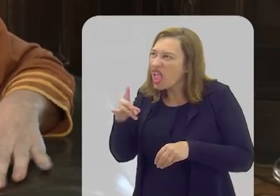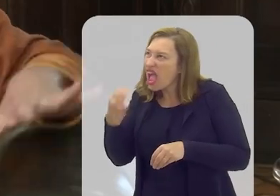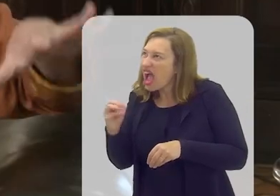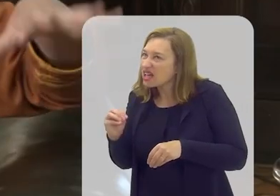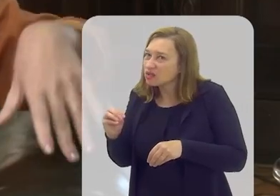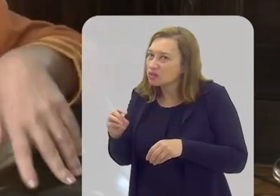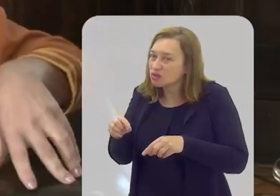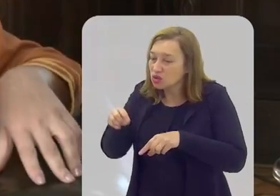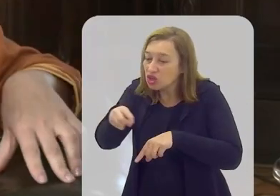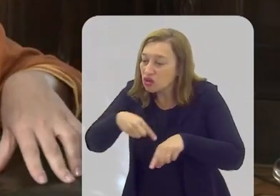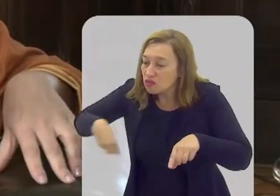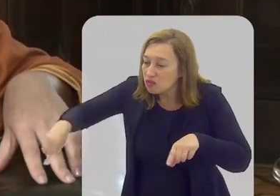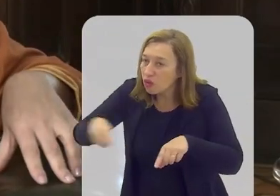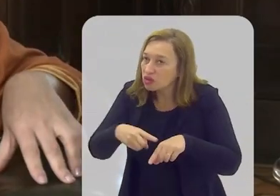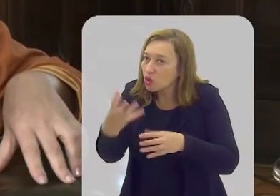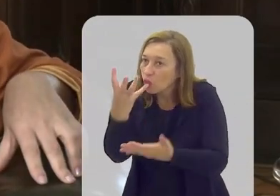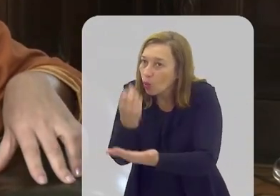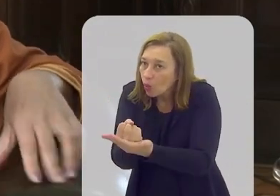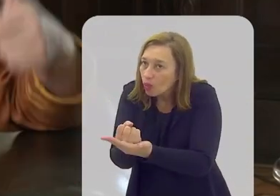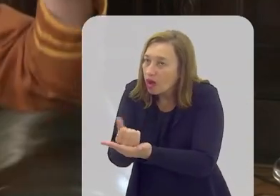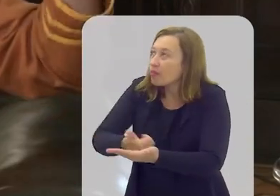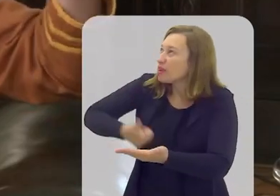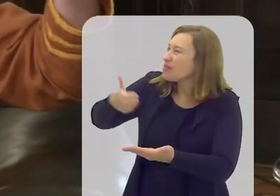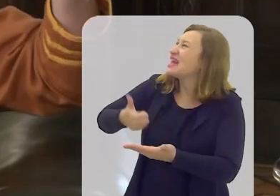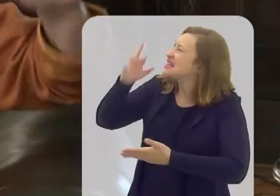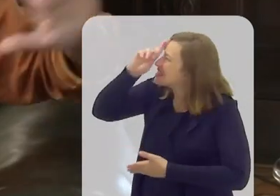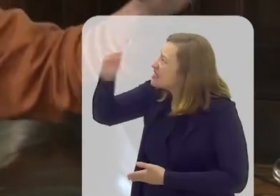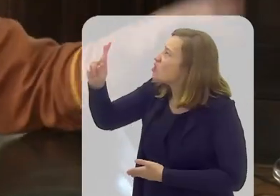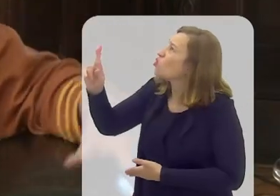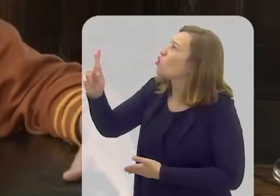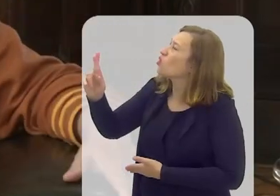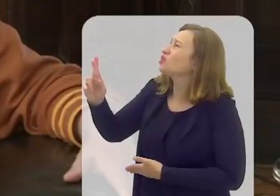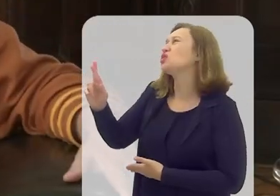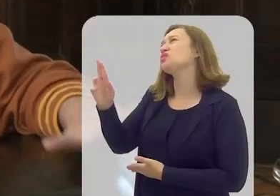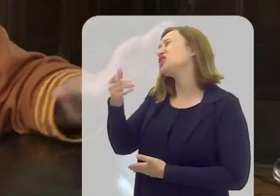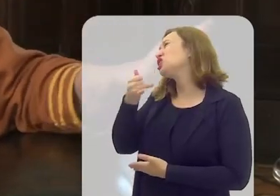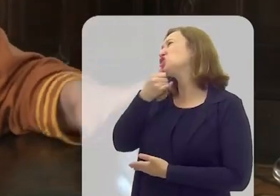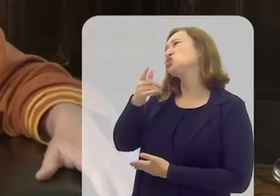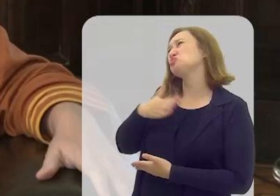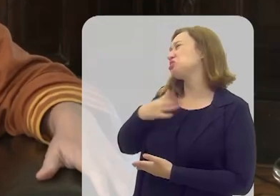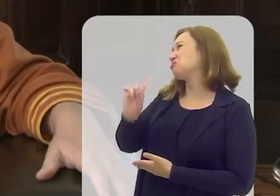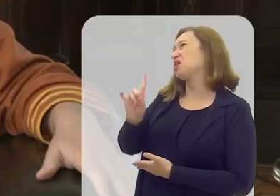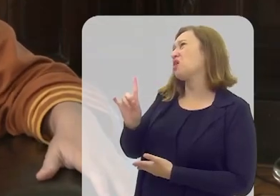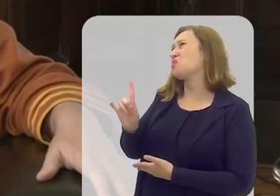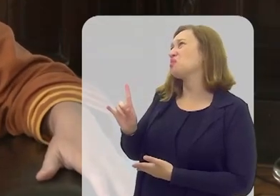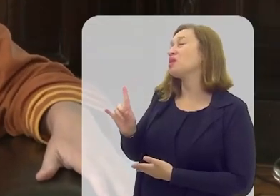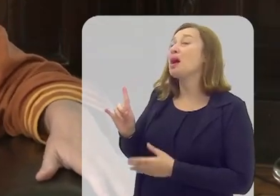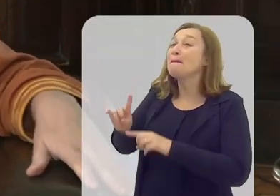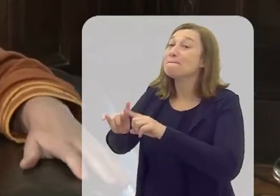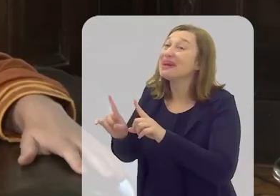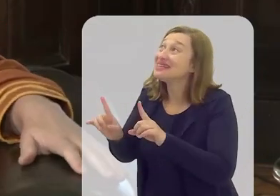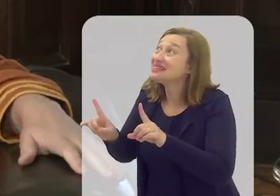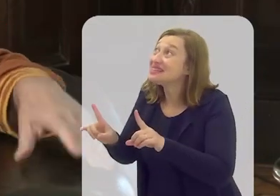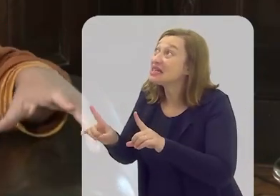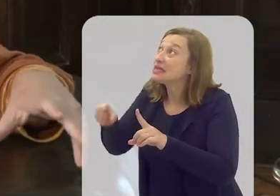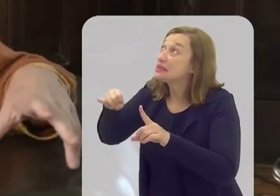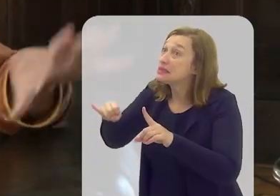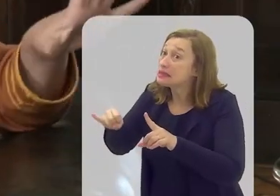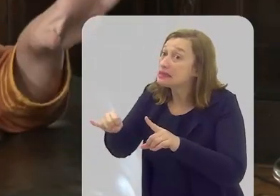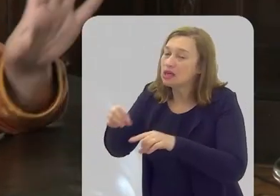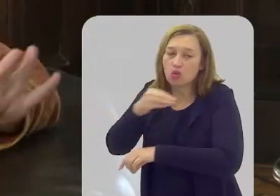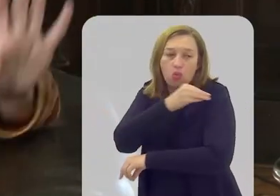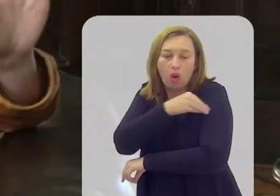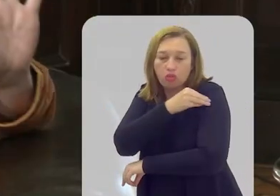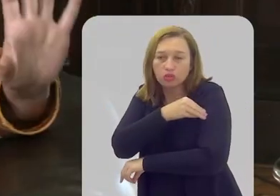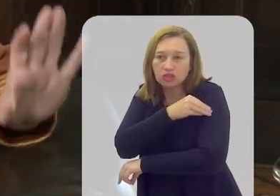batalha. O algodão ficou molhado e em volta ficou seco. Primeira vez. Senhor, não fica chateado comigo, não. Me